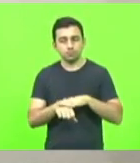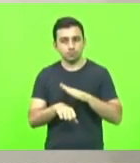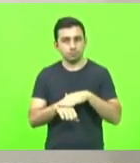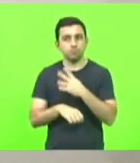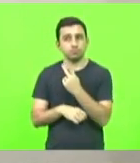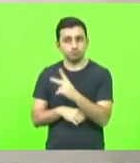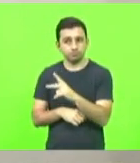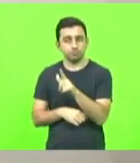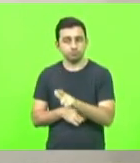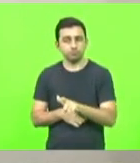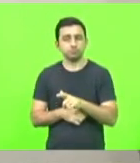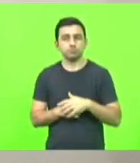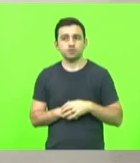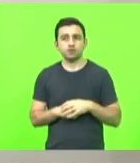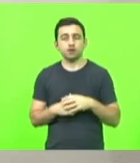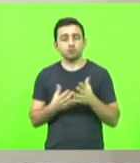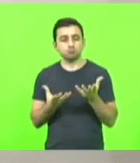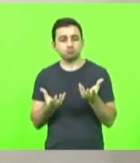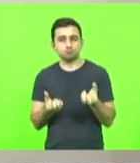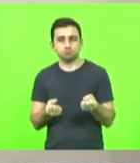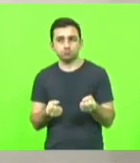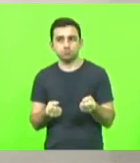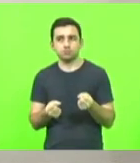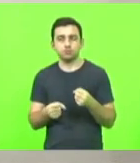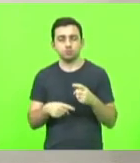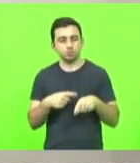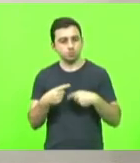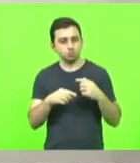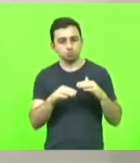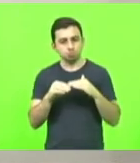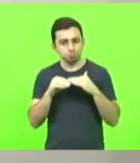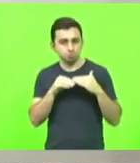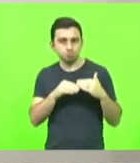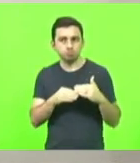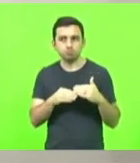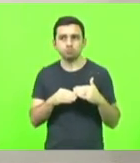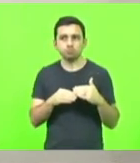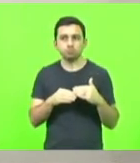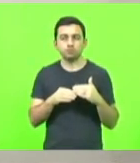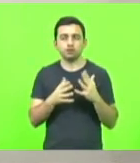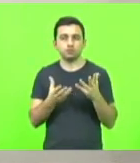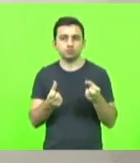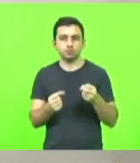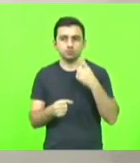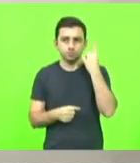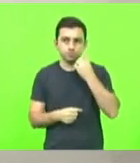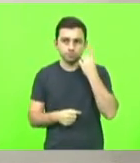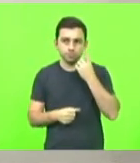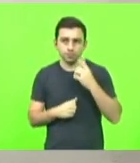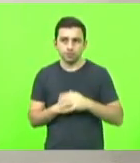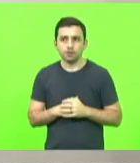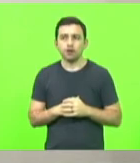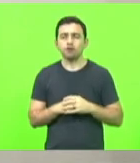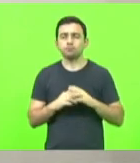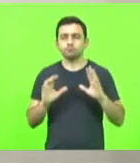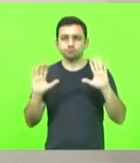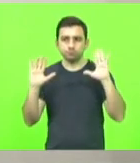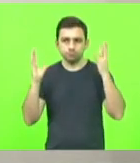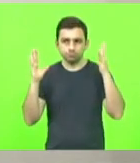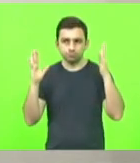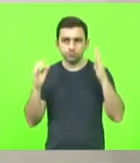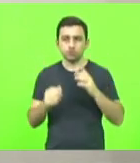solicitação, acolhida pela mesa e aprovada por unanimidade pelos demais parlamentares, em comemoração